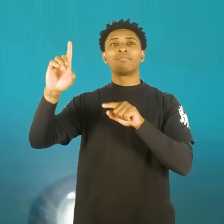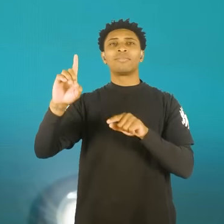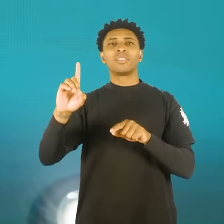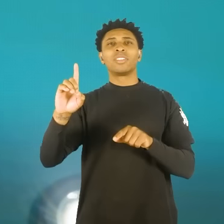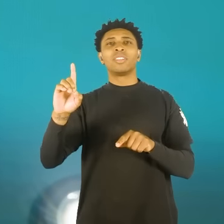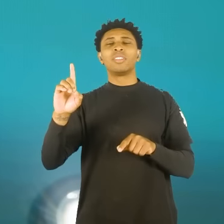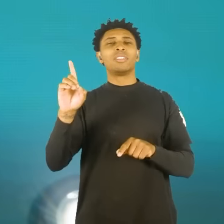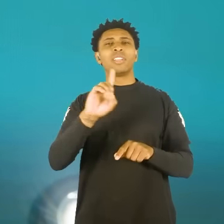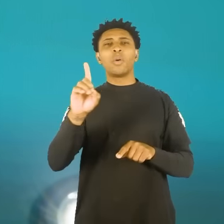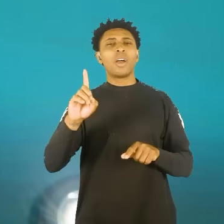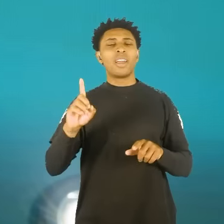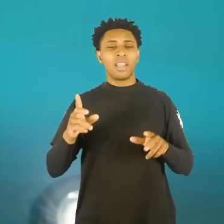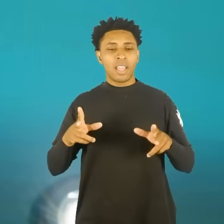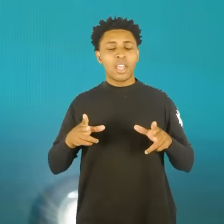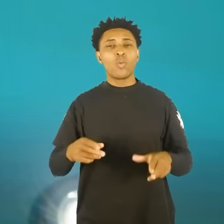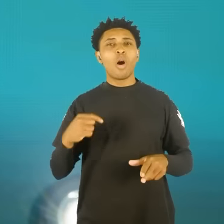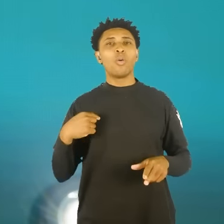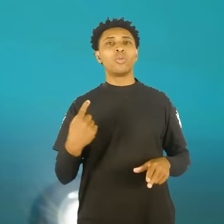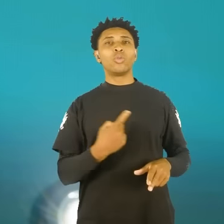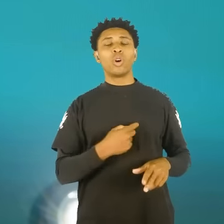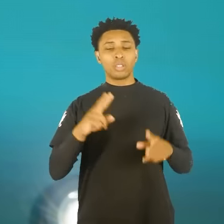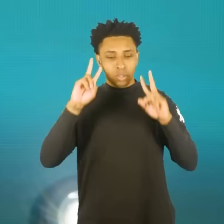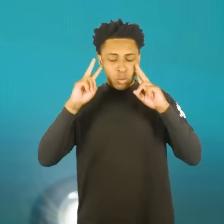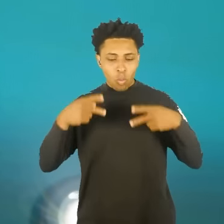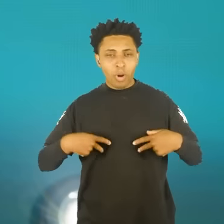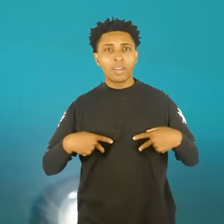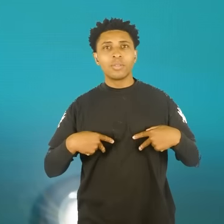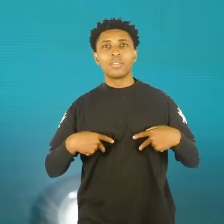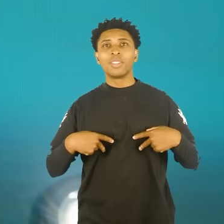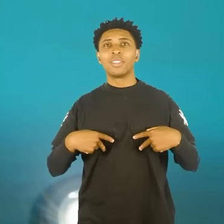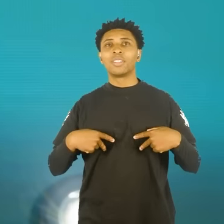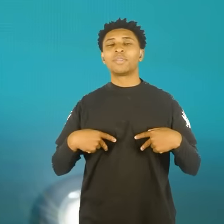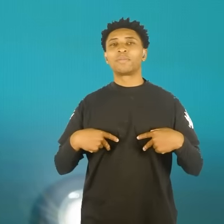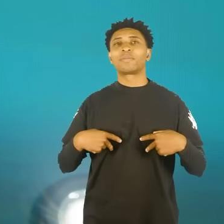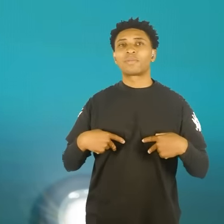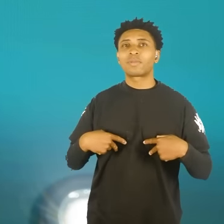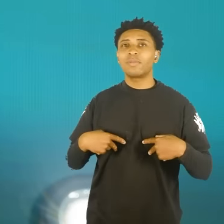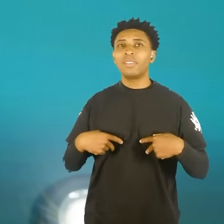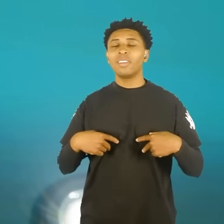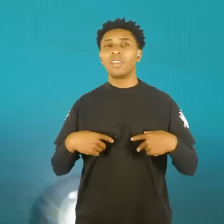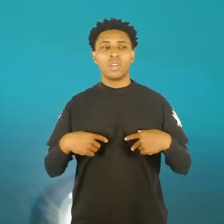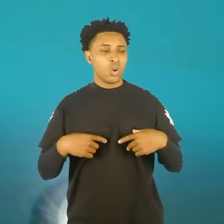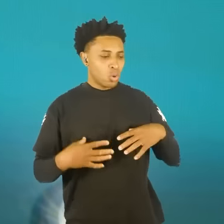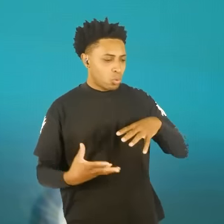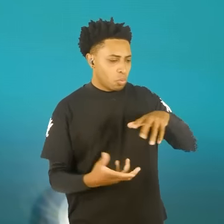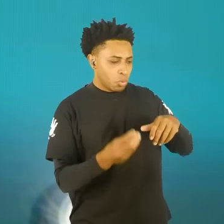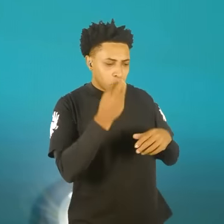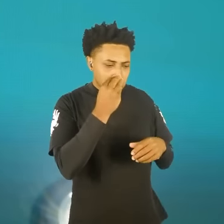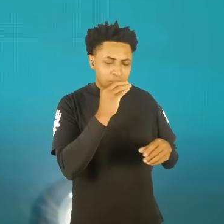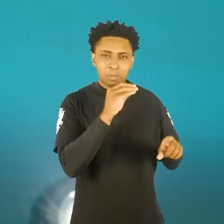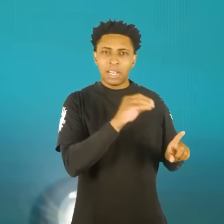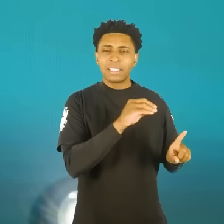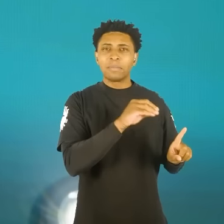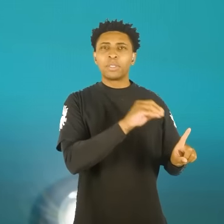homem trabalha. Silêncio na terra não significa silêncio no céu. Desprezo na terra não significa desprezo no